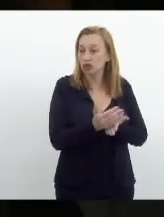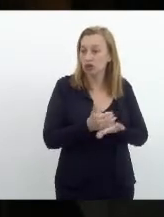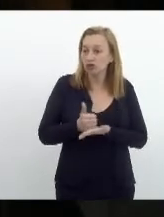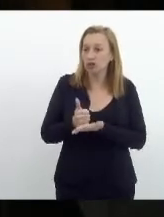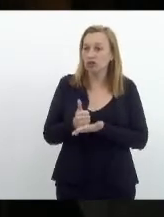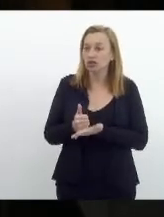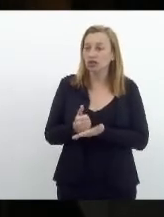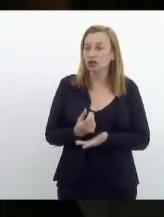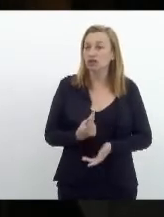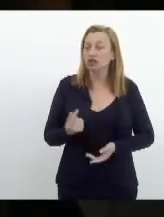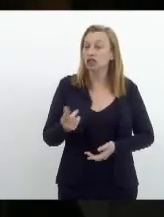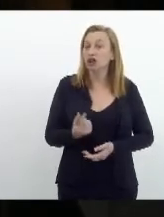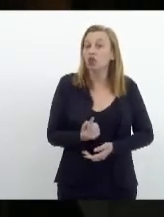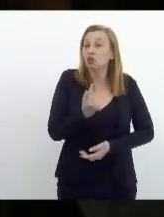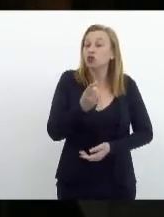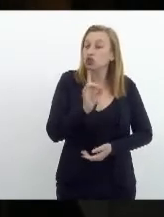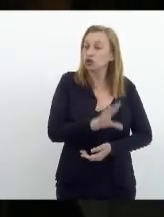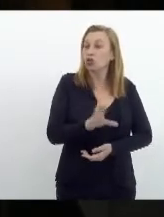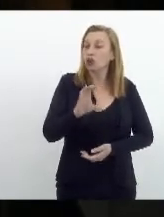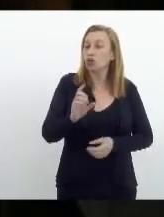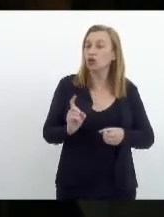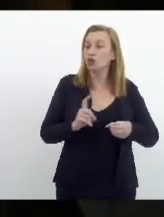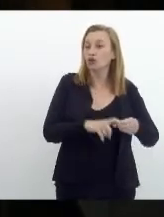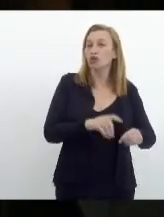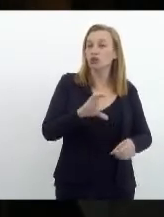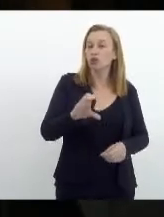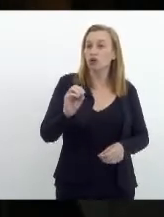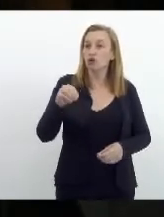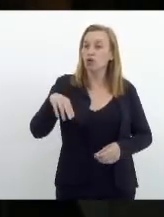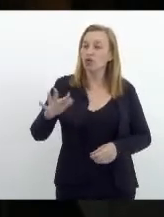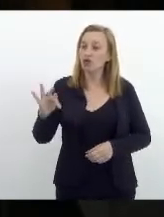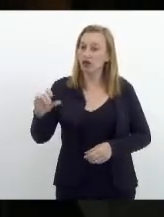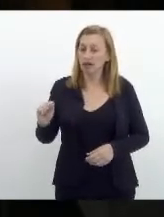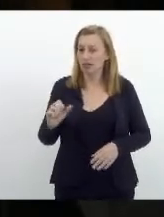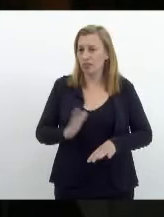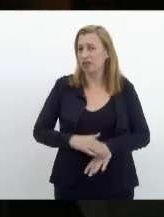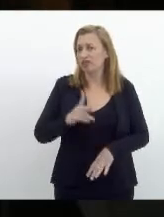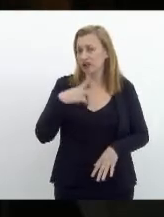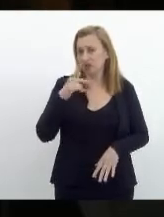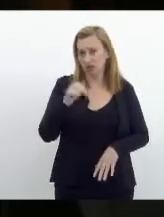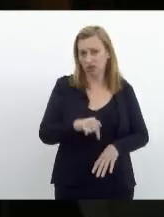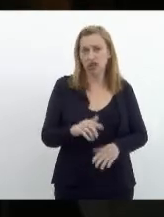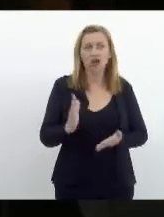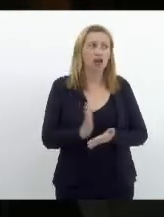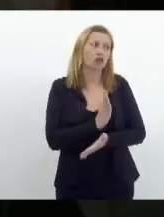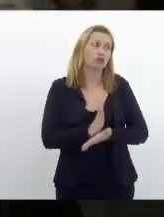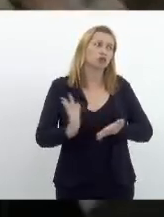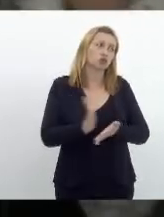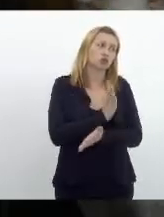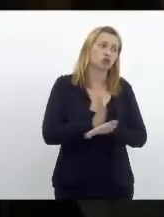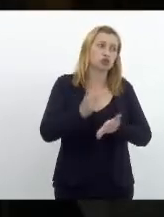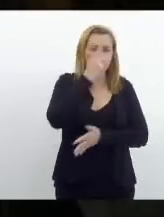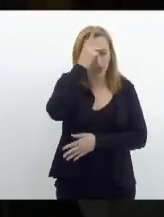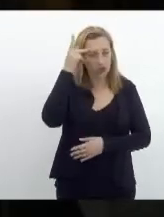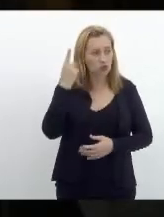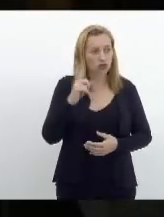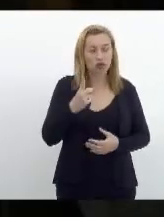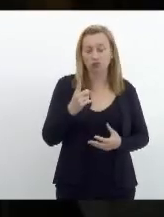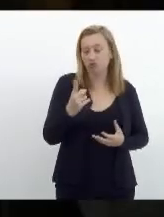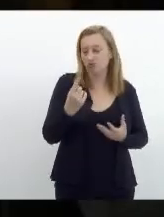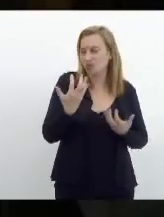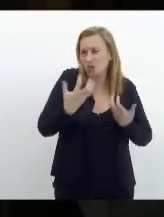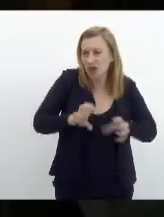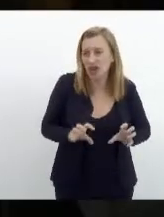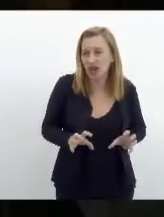o convênio com o FAS. Por mais que a gente diga isso aqui, algumas pessoas não querem entender